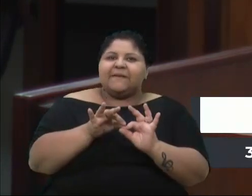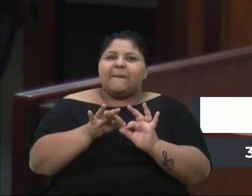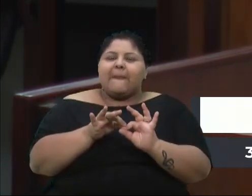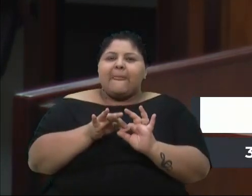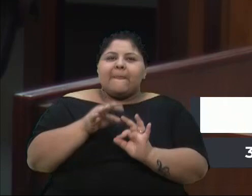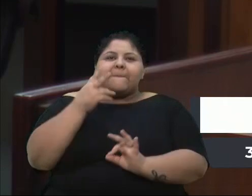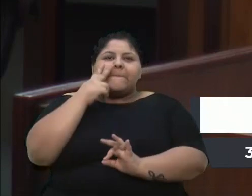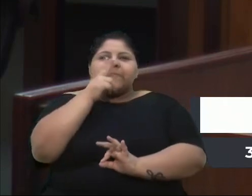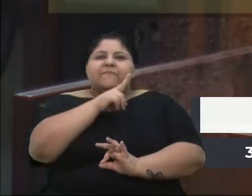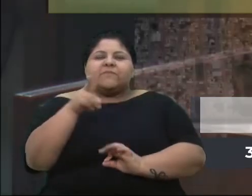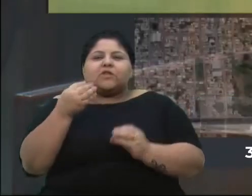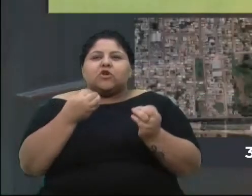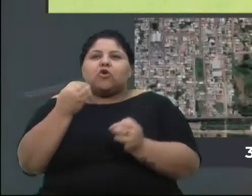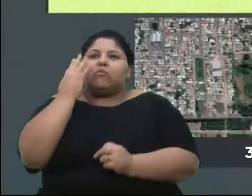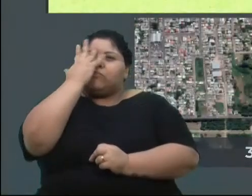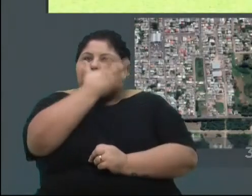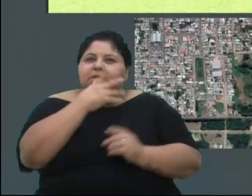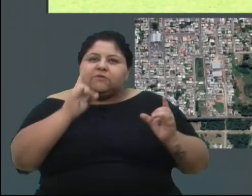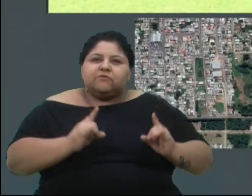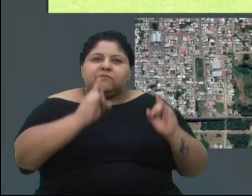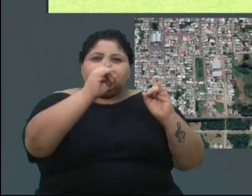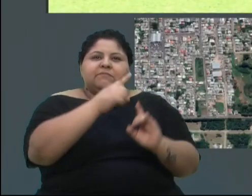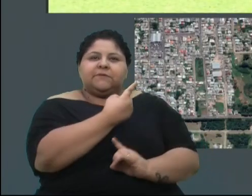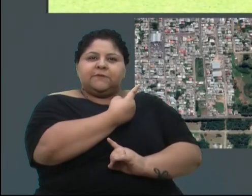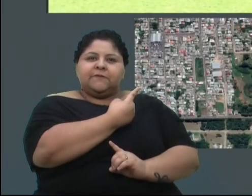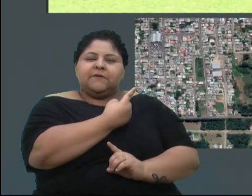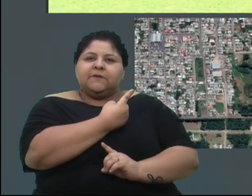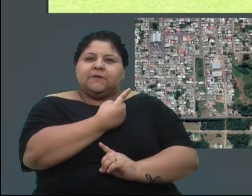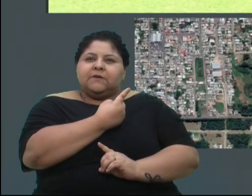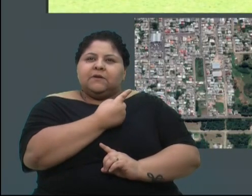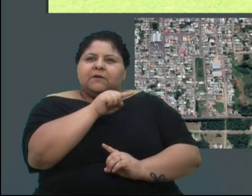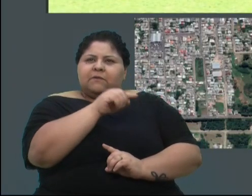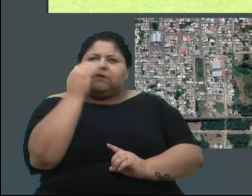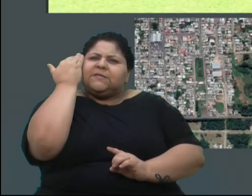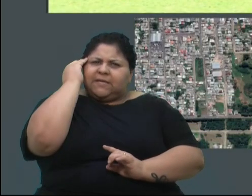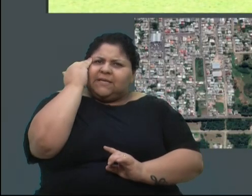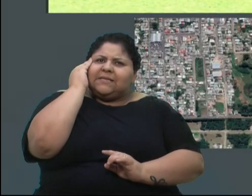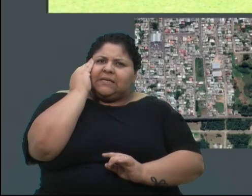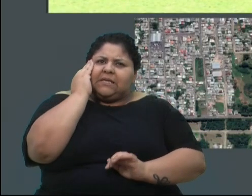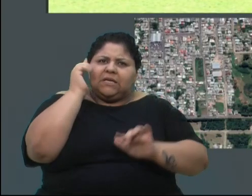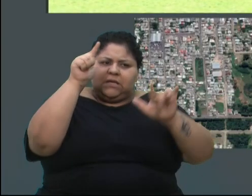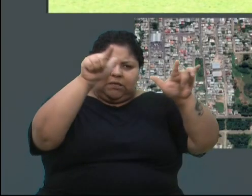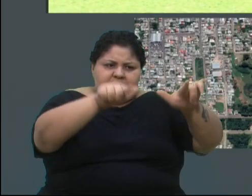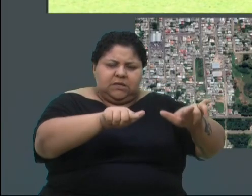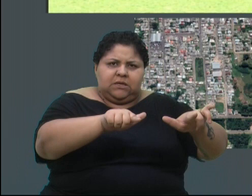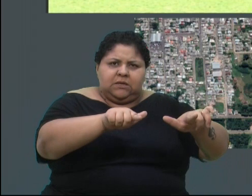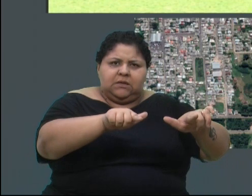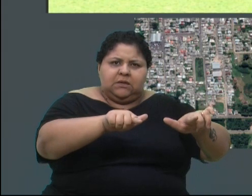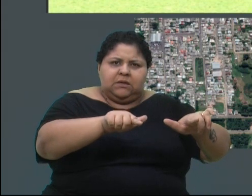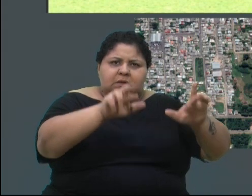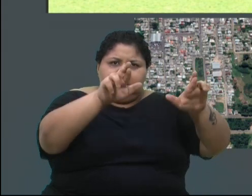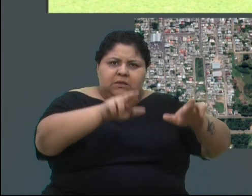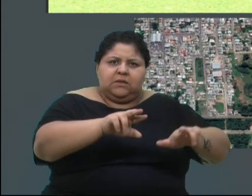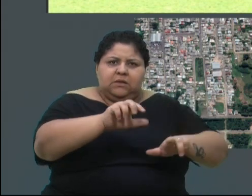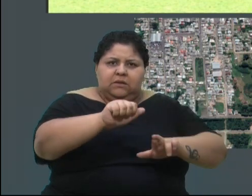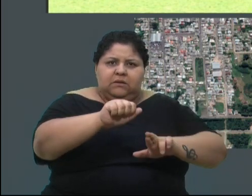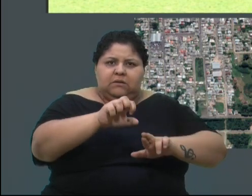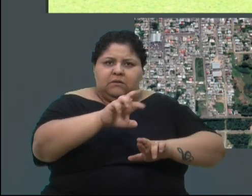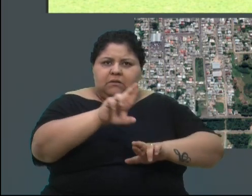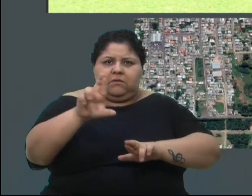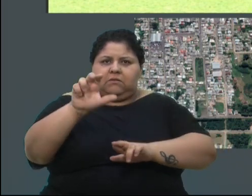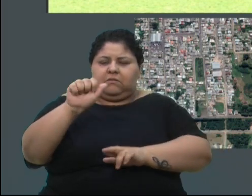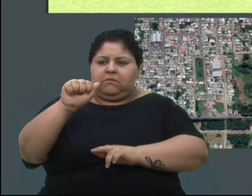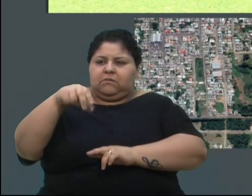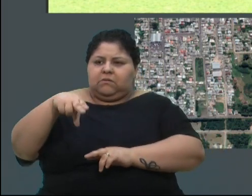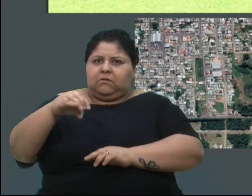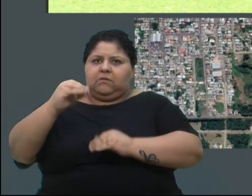Olha como será bonito esse prédio. Para você se localizar a comunidade da região Serrano, aí fica na